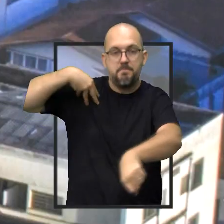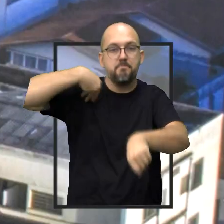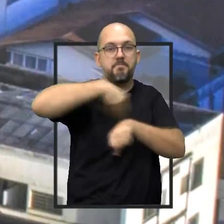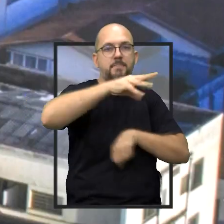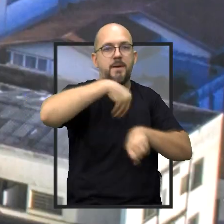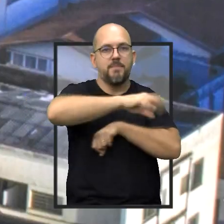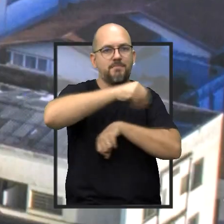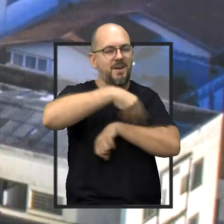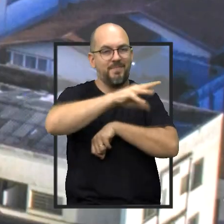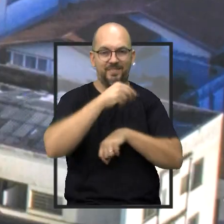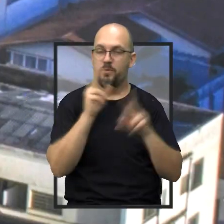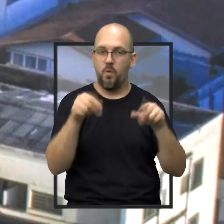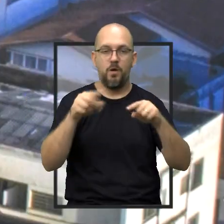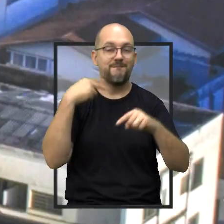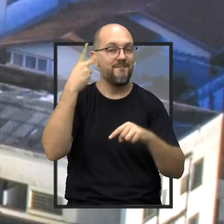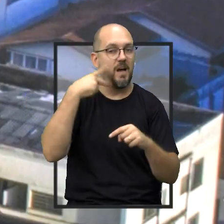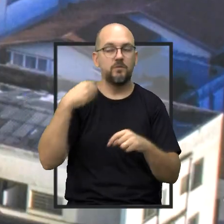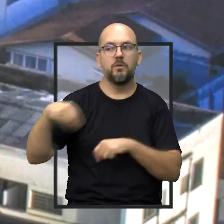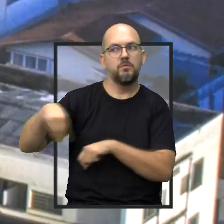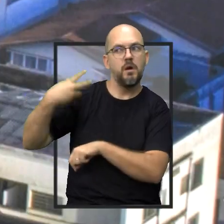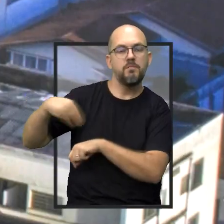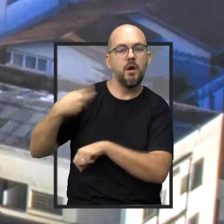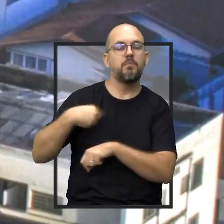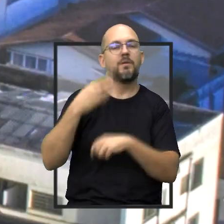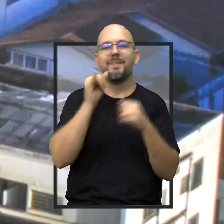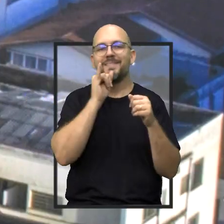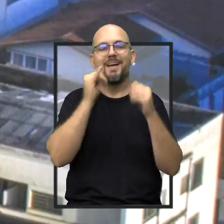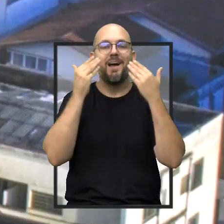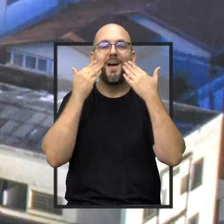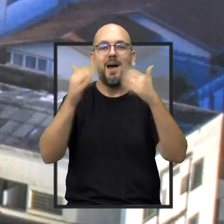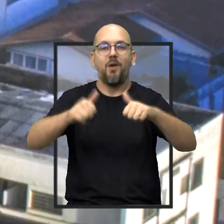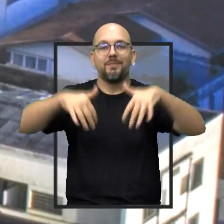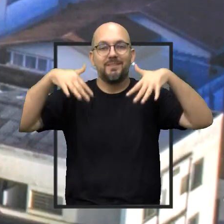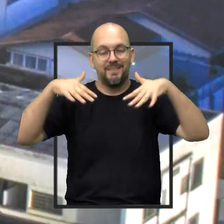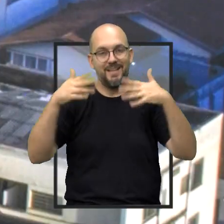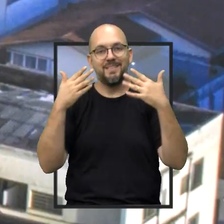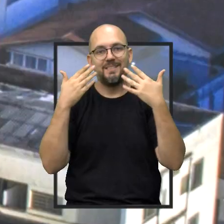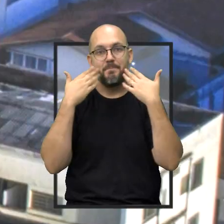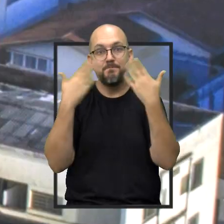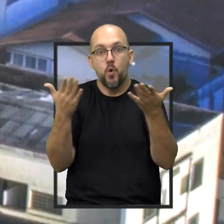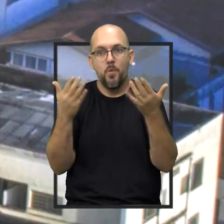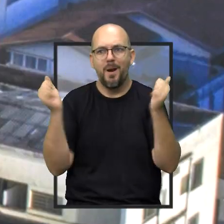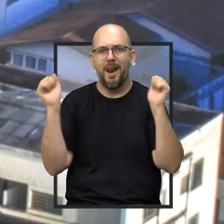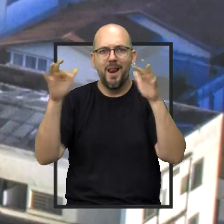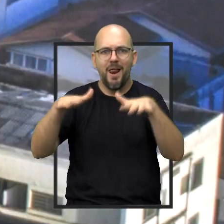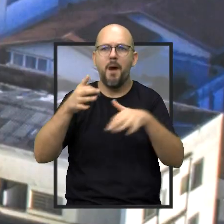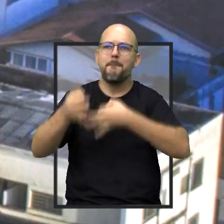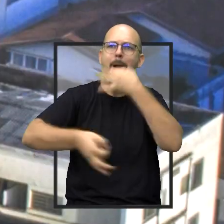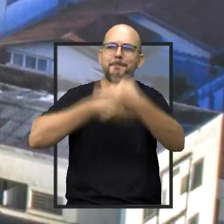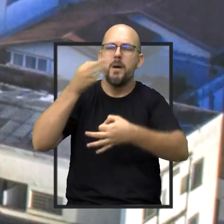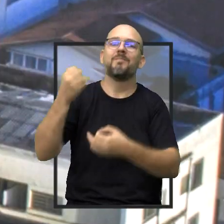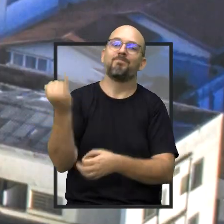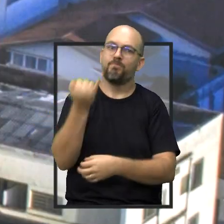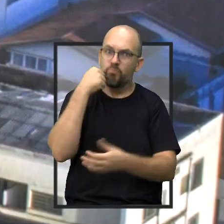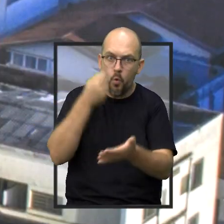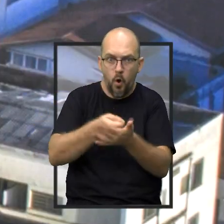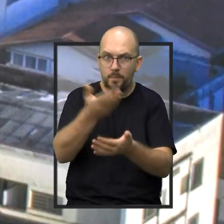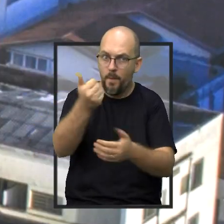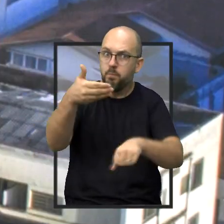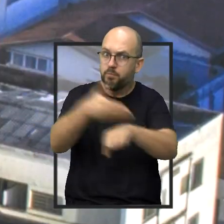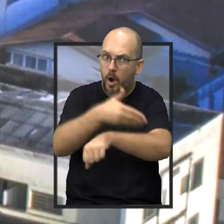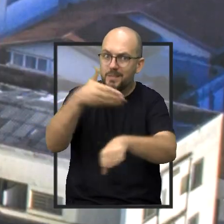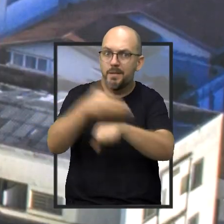nosso gabinete, com as ações das audiências públicas, que são extremamente importantes, e eu cobro da população